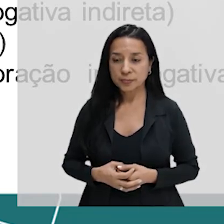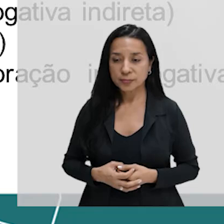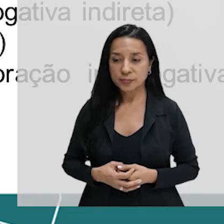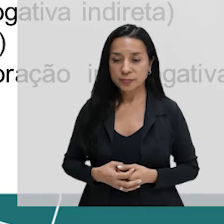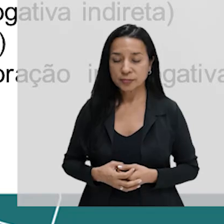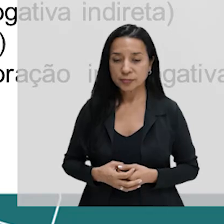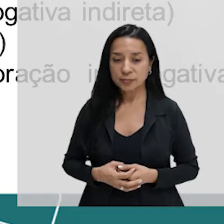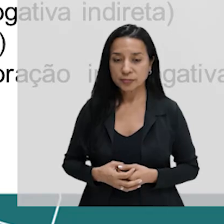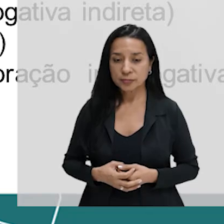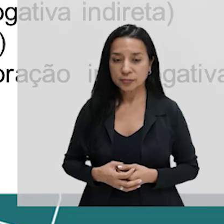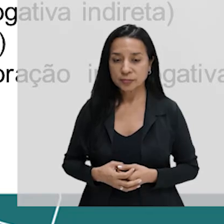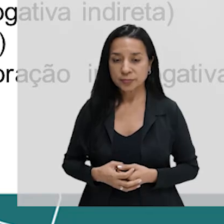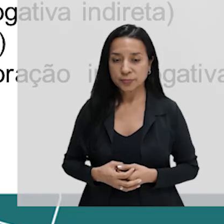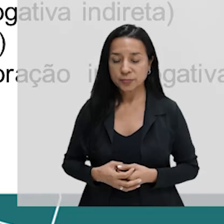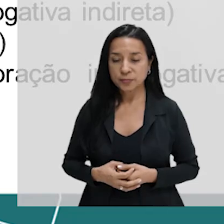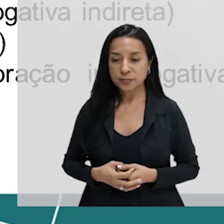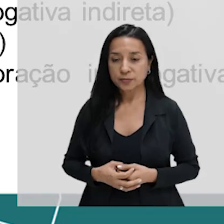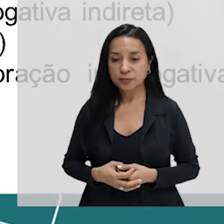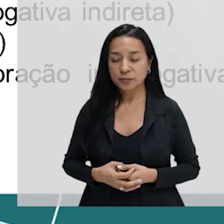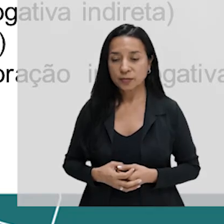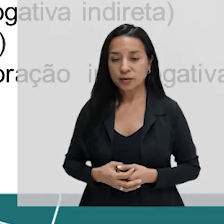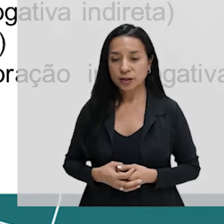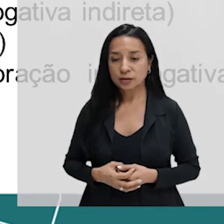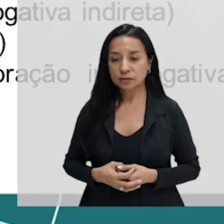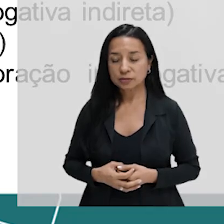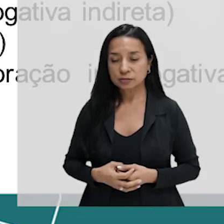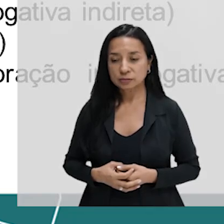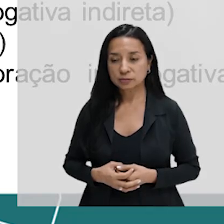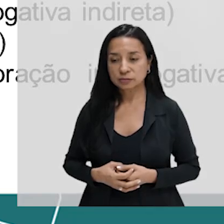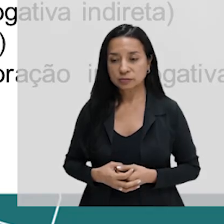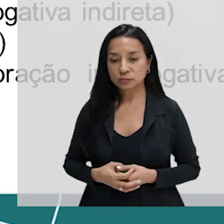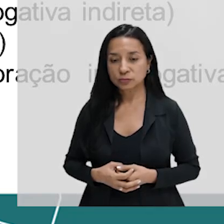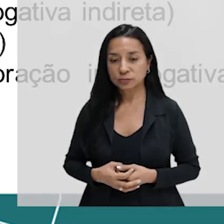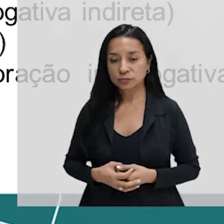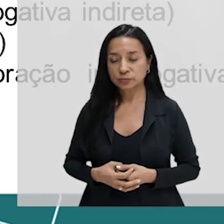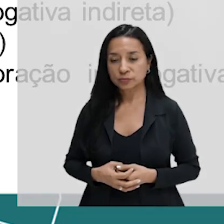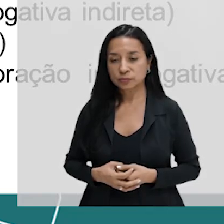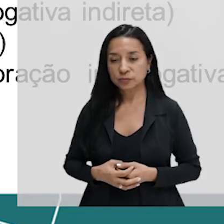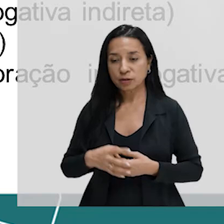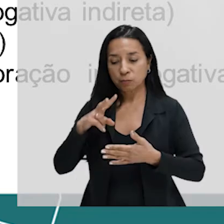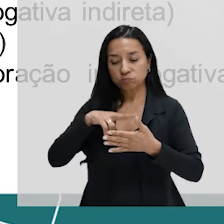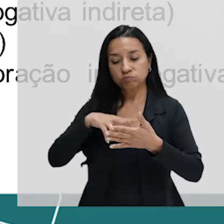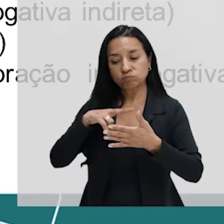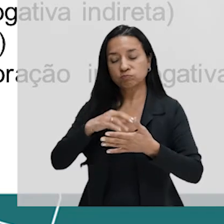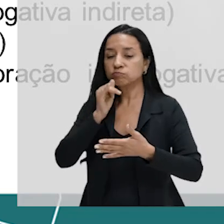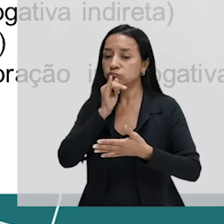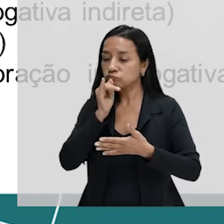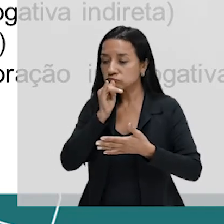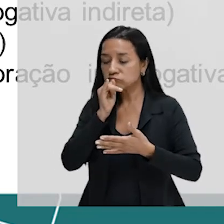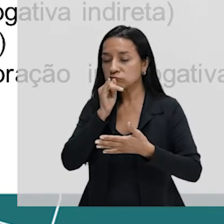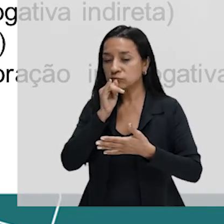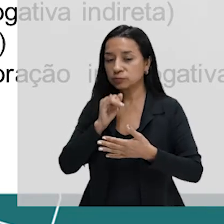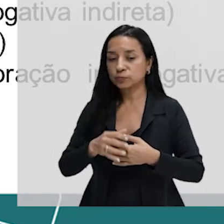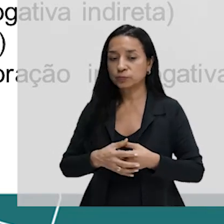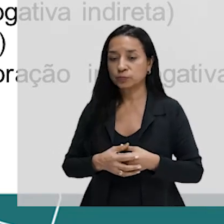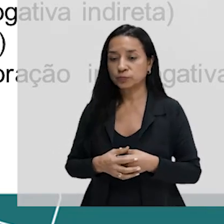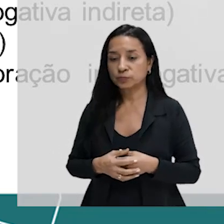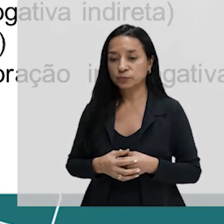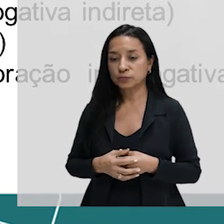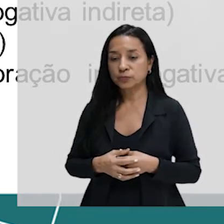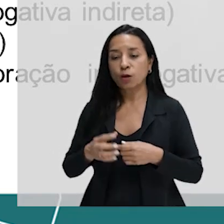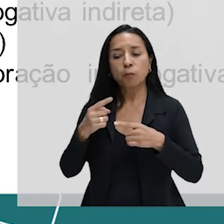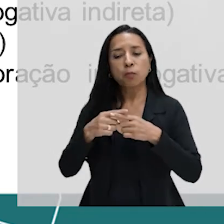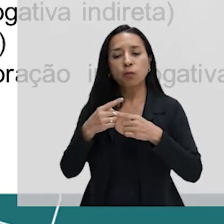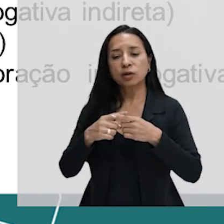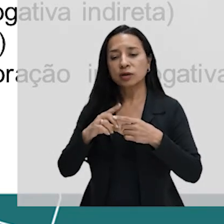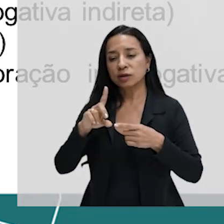indiretas. Exemplos: quanto custa a entrada para o cinema? Então, uma oração interrogativa direta, né? Por que